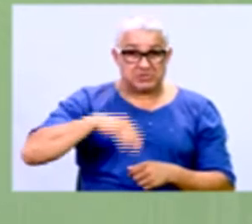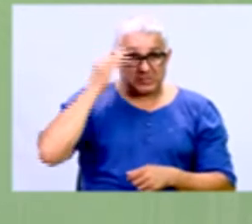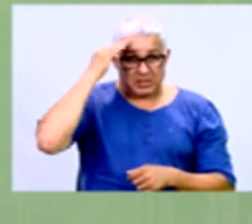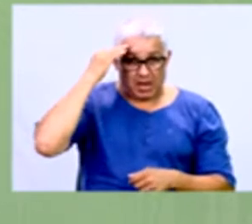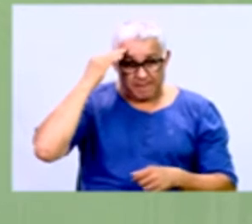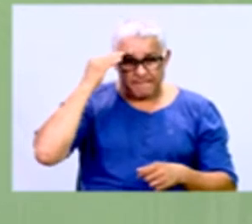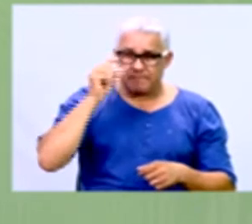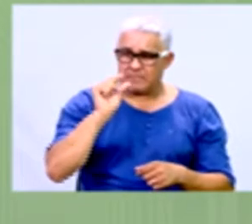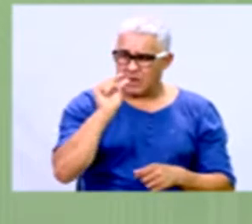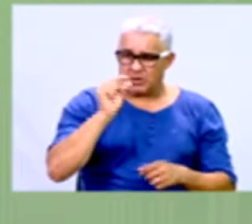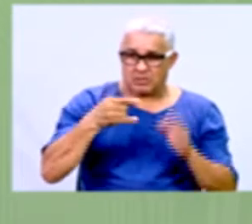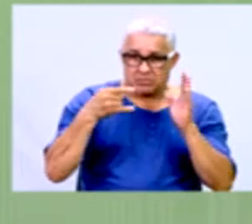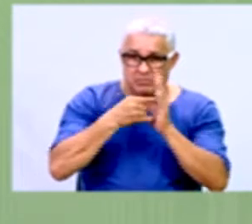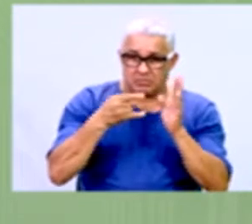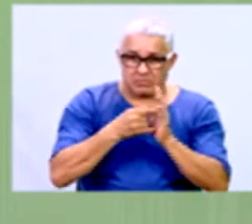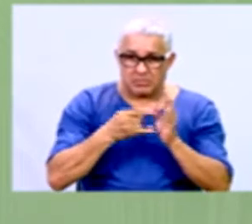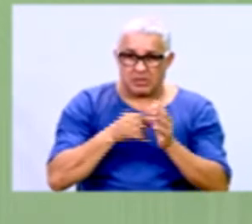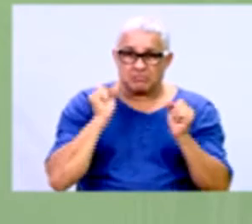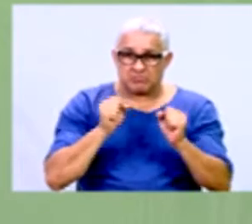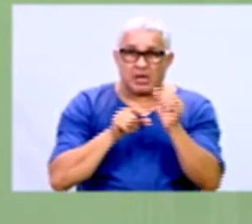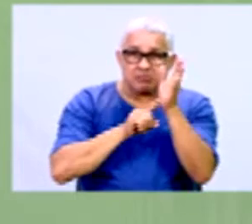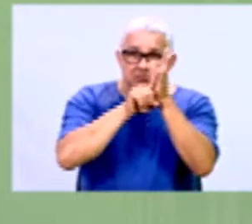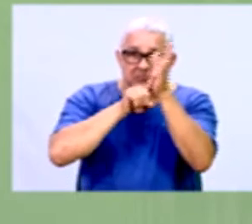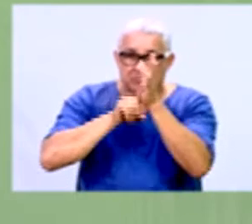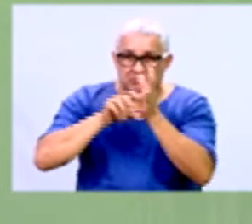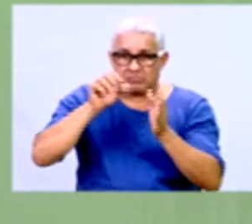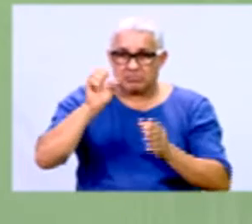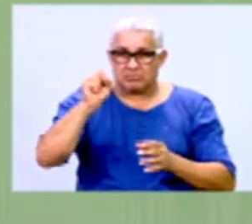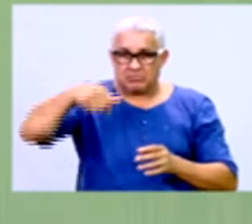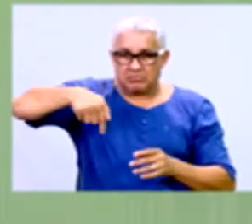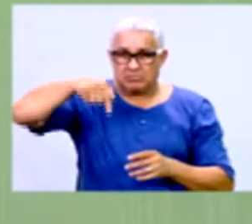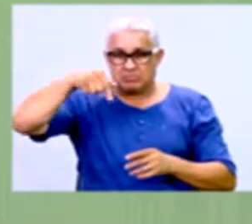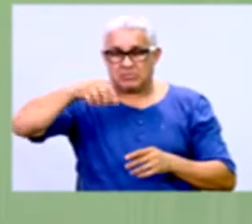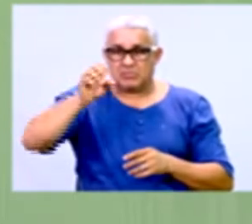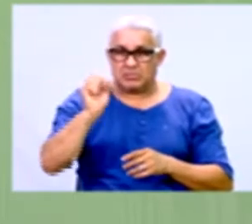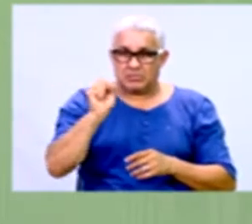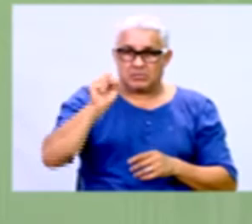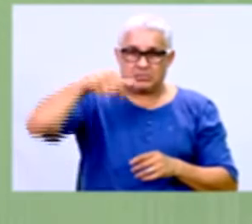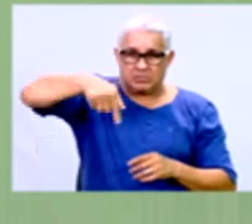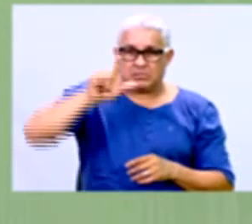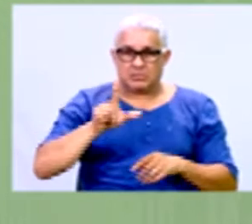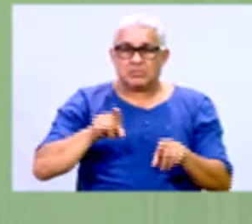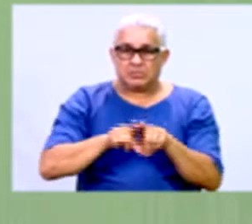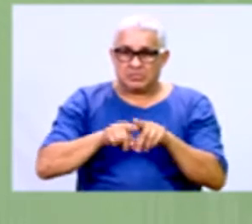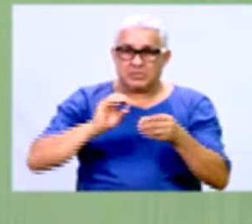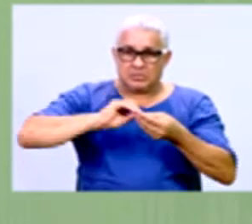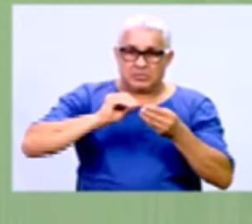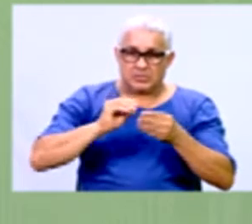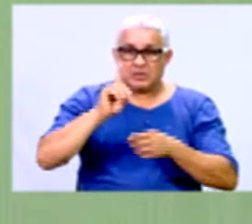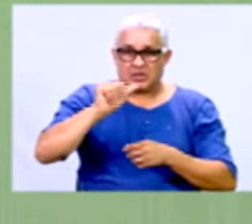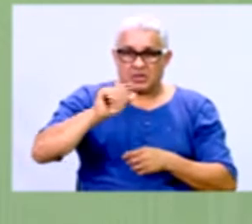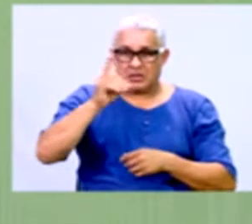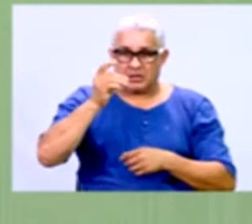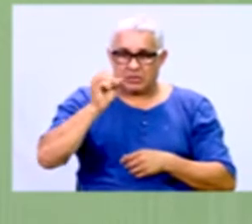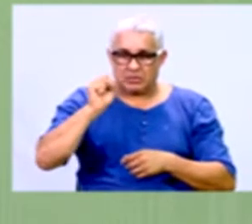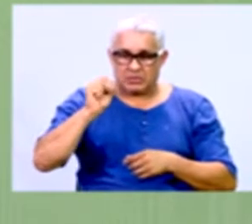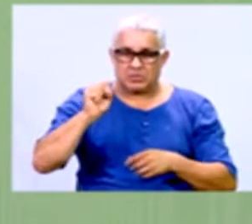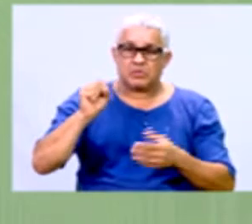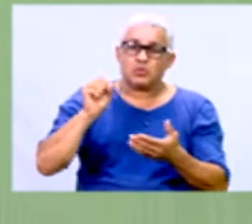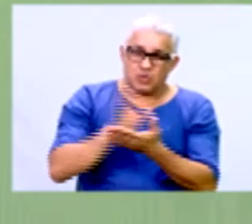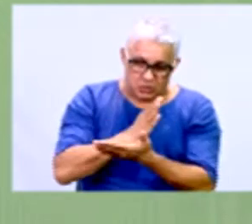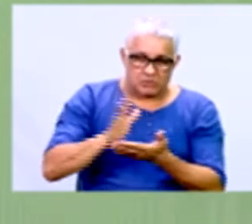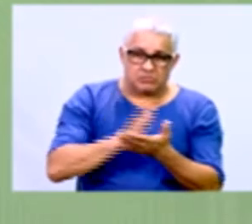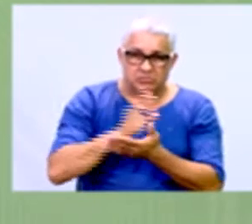digitar um código SQL no campo de pesquisar, né? E aí ele consegue trazer outros dados que, além do dele, né, ele